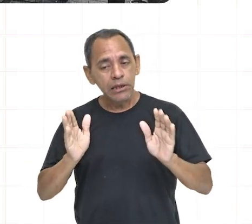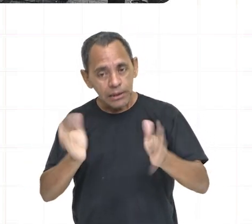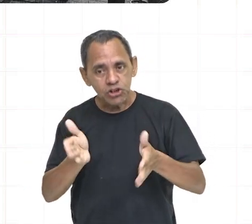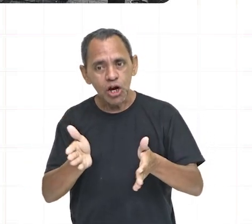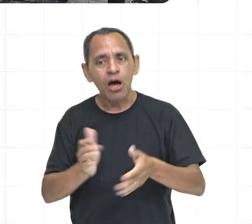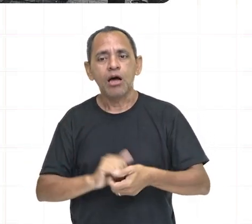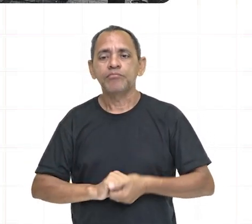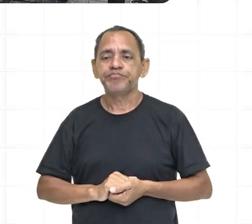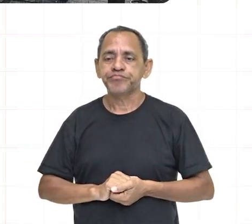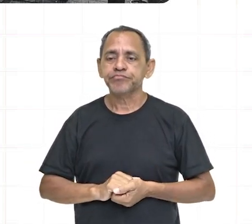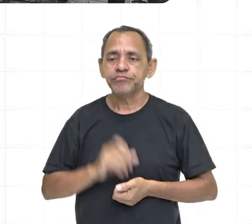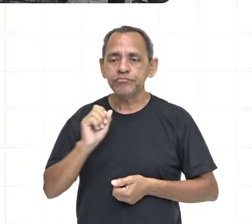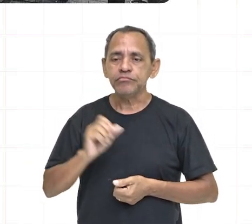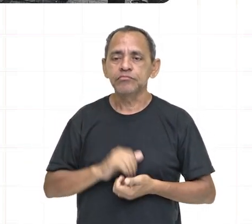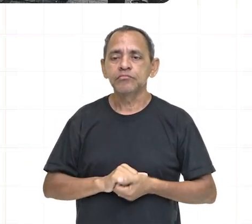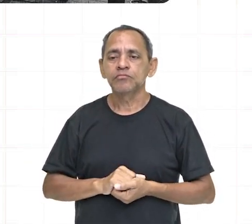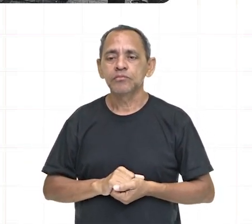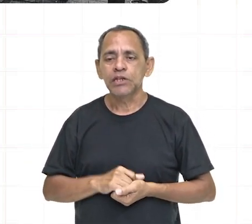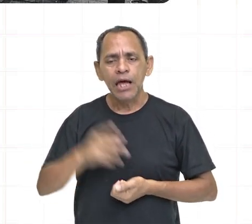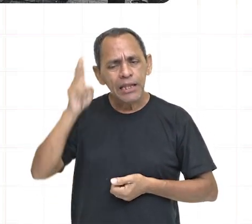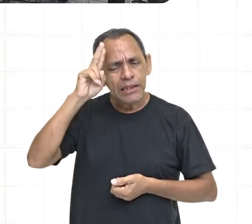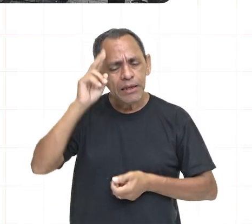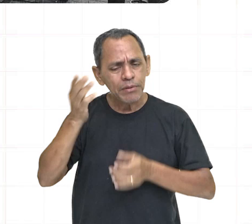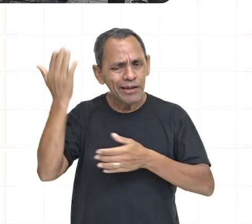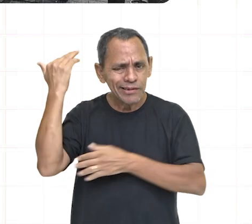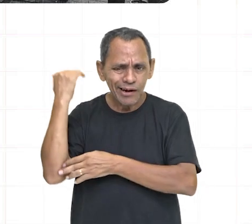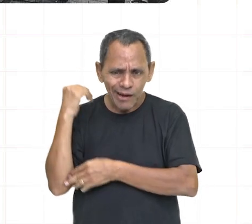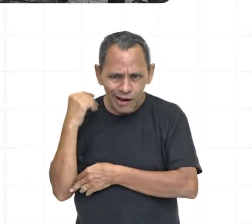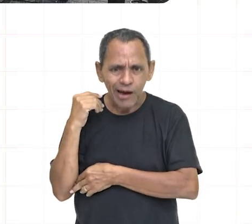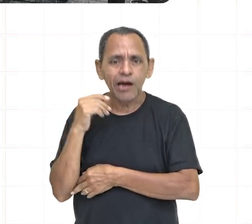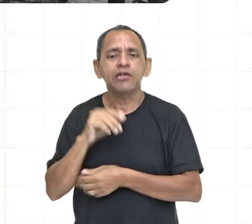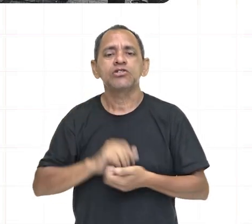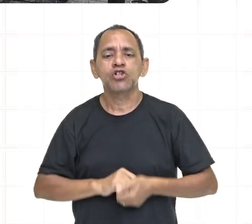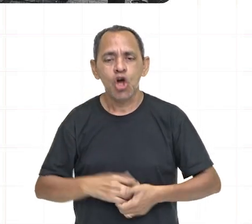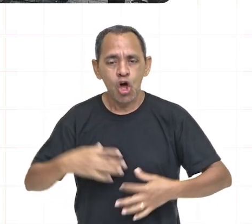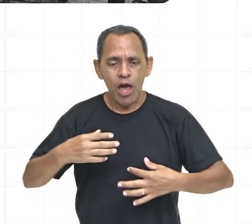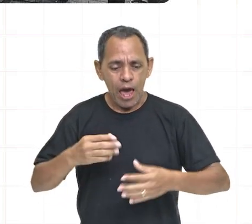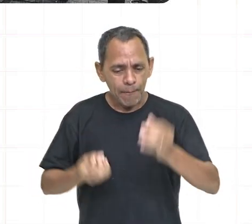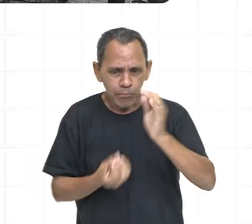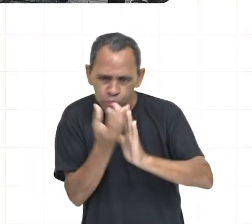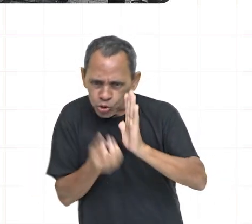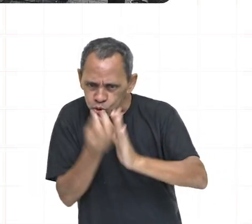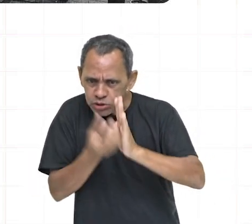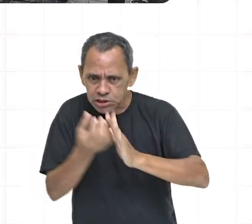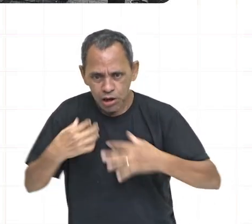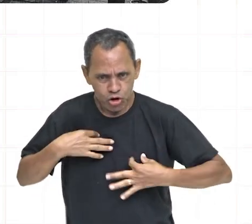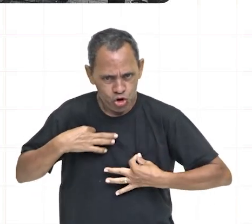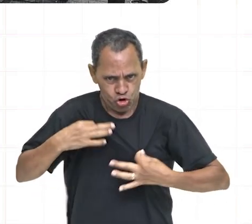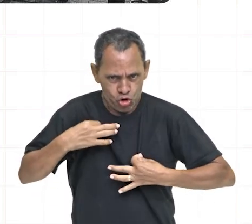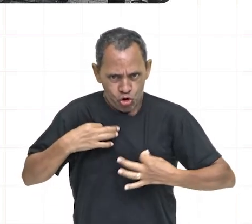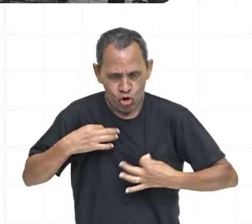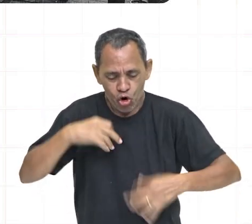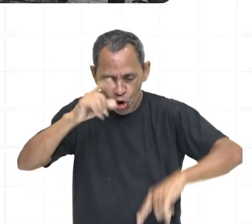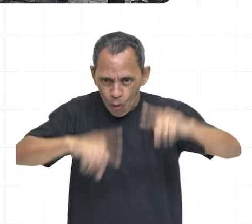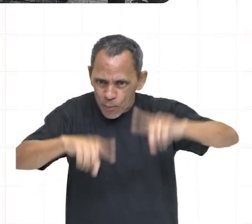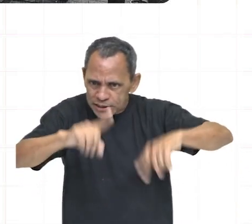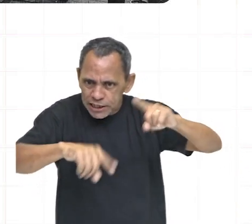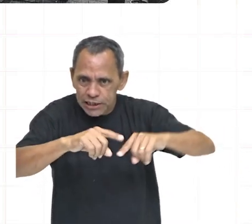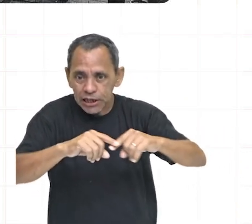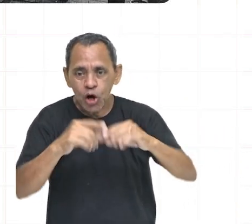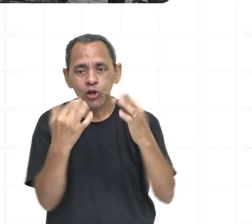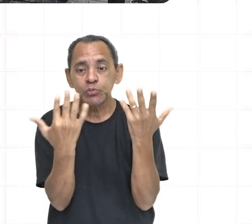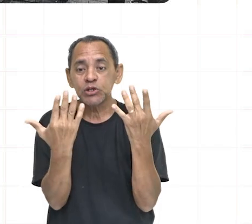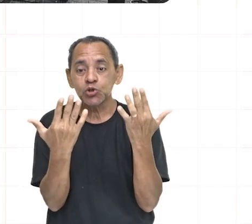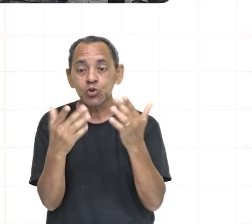desses tipos de equipamentos que inovaram, né? Então ali, com os teares, o trabalho que era feito por vários